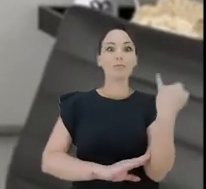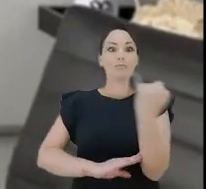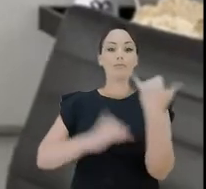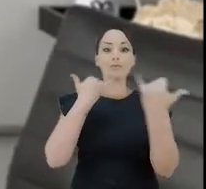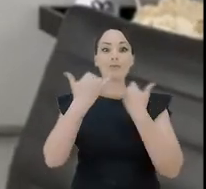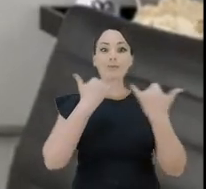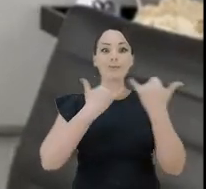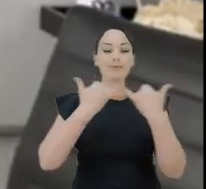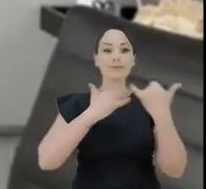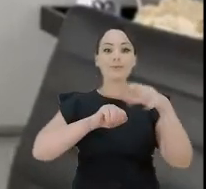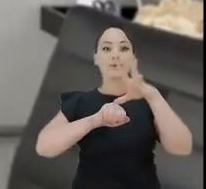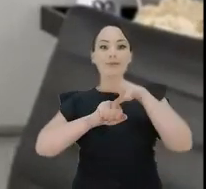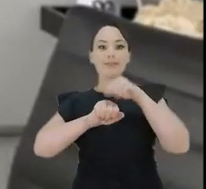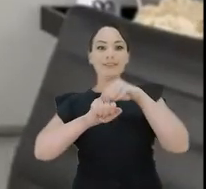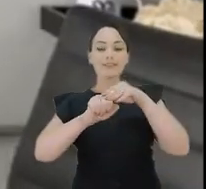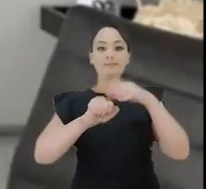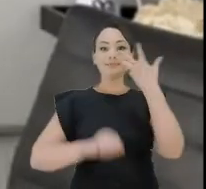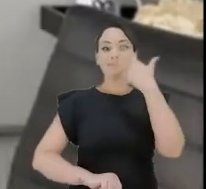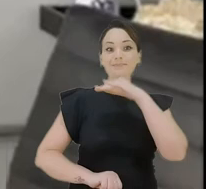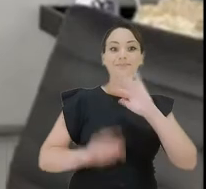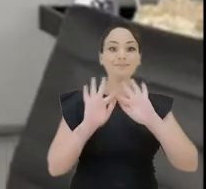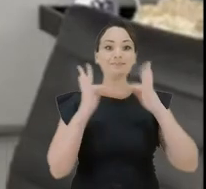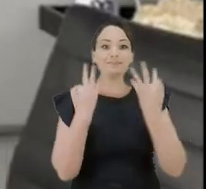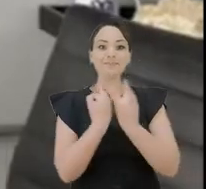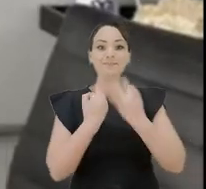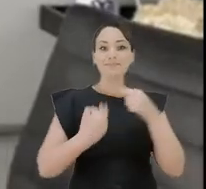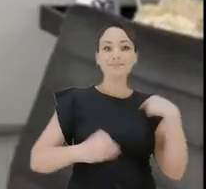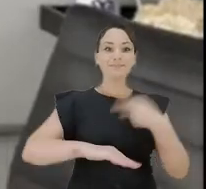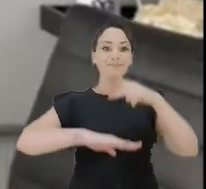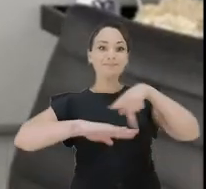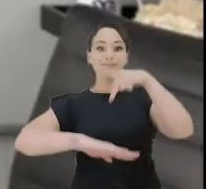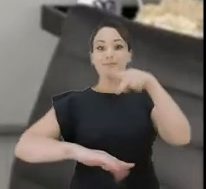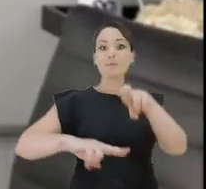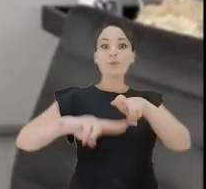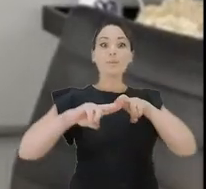nossas crianças, as nossas famílias e o nosso país. Por isso a gente conta com a participação de vocês.